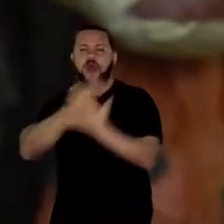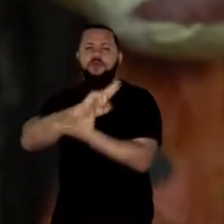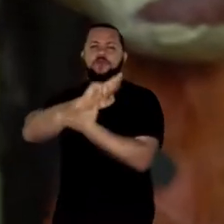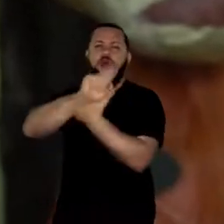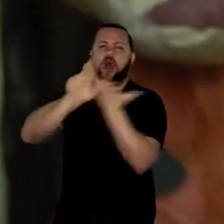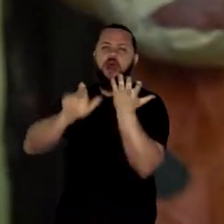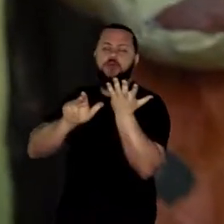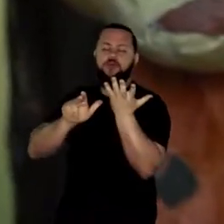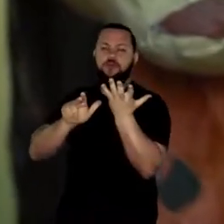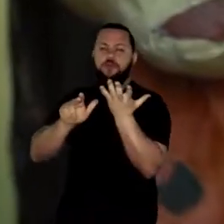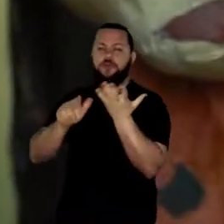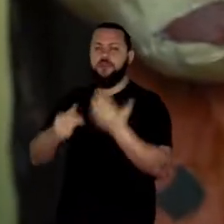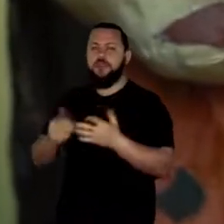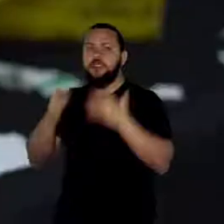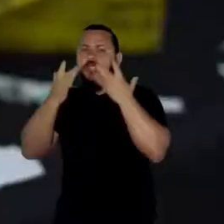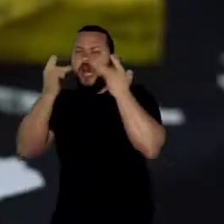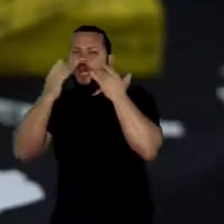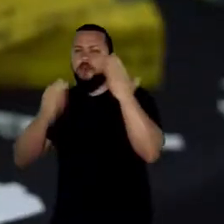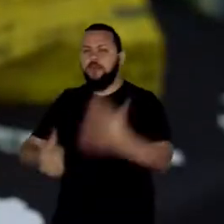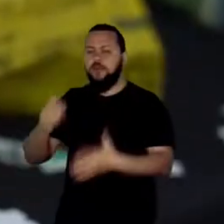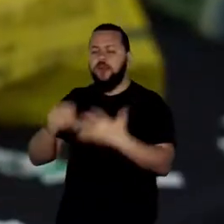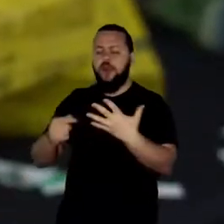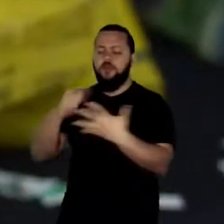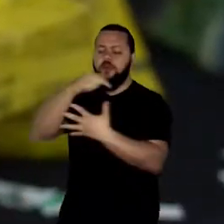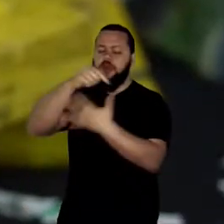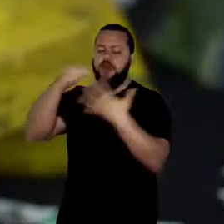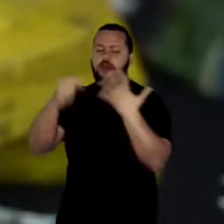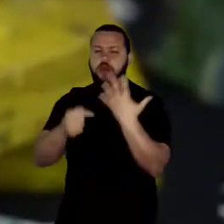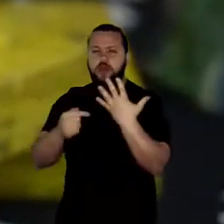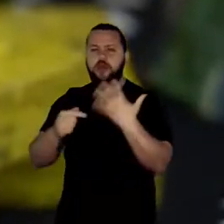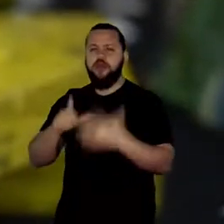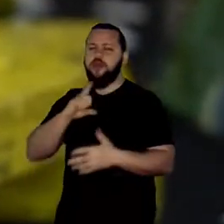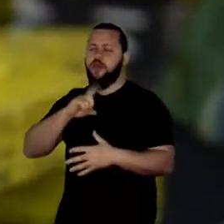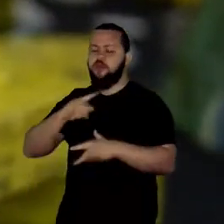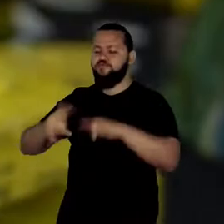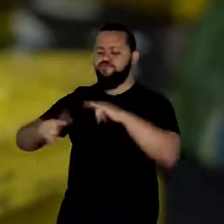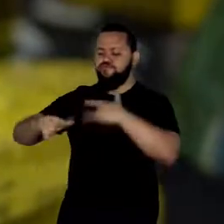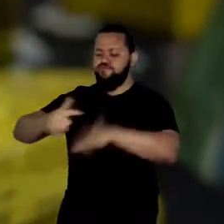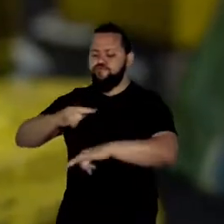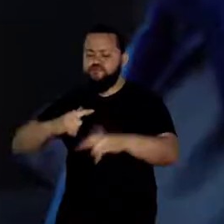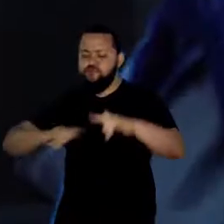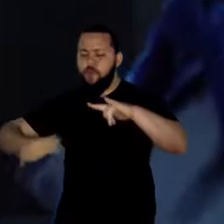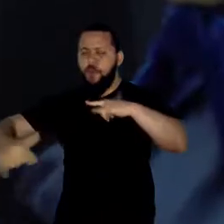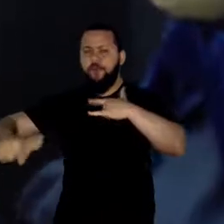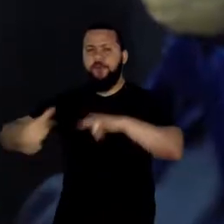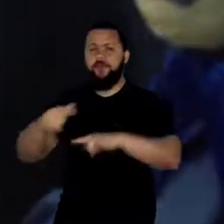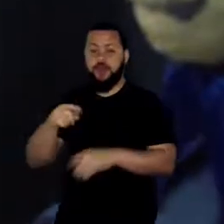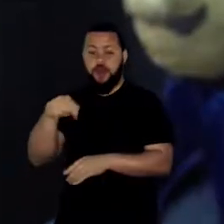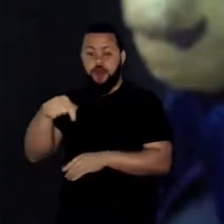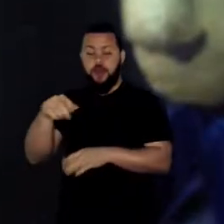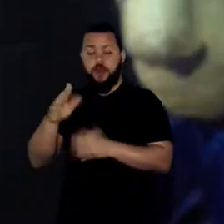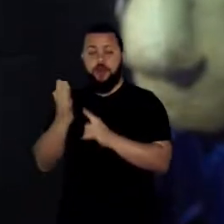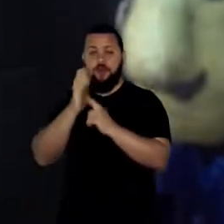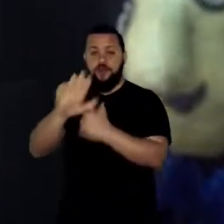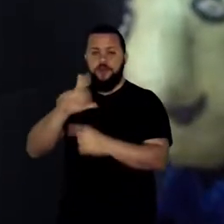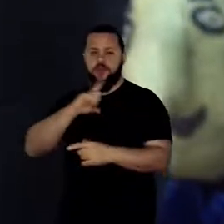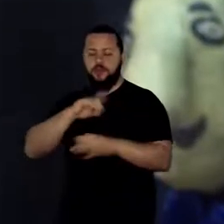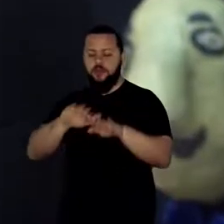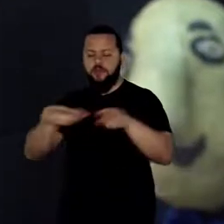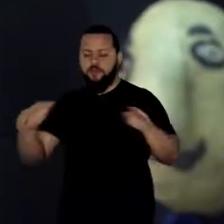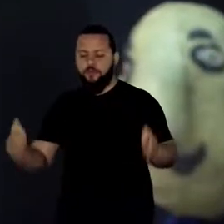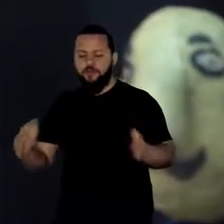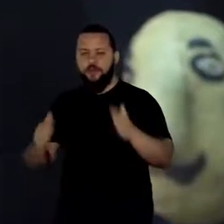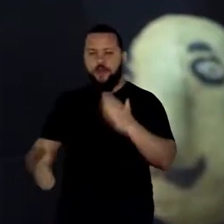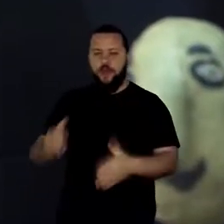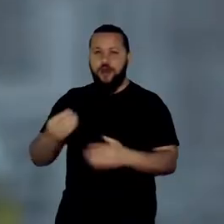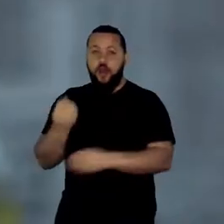popular. O teatro de bonecos classifica-se pelas técnicas de manipulação dos bonecos. Nessa exposição, temos bonecos de mesa ou